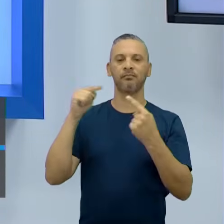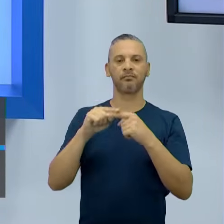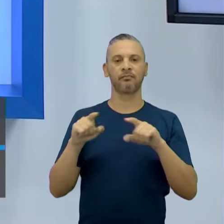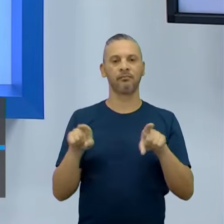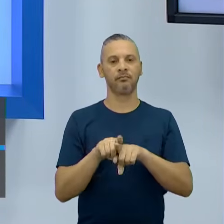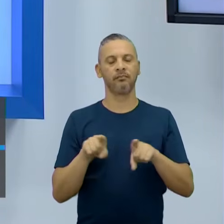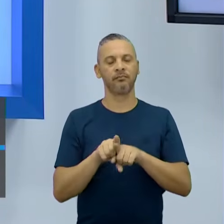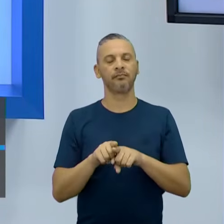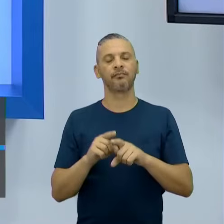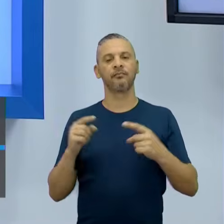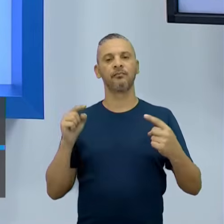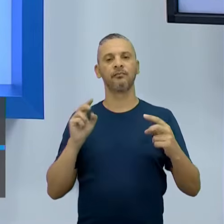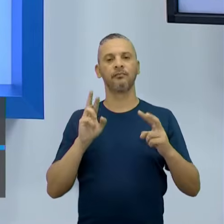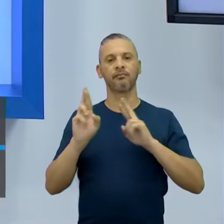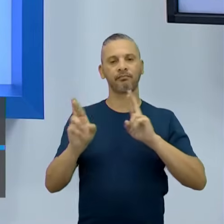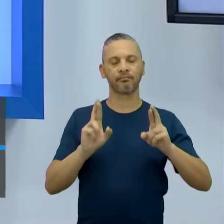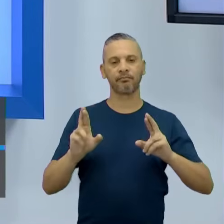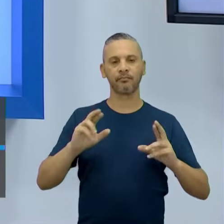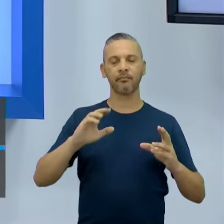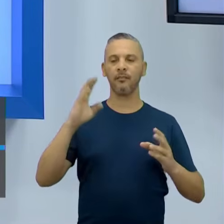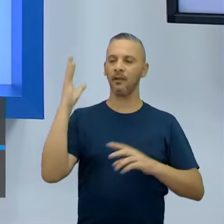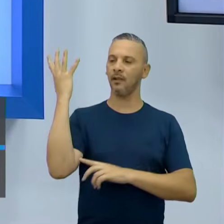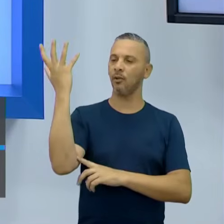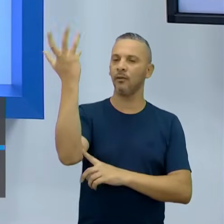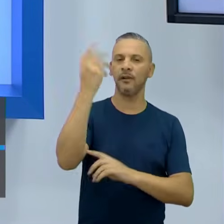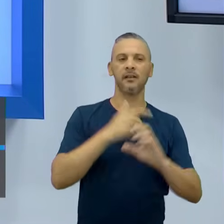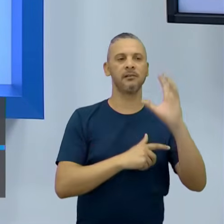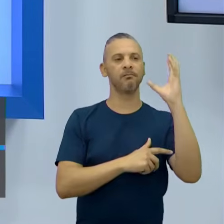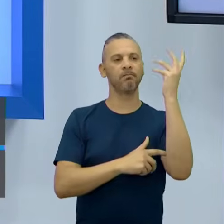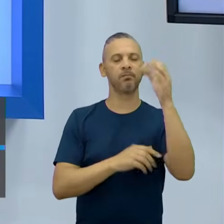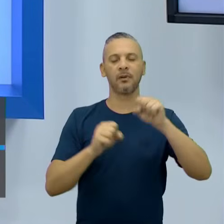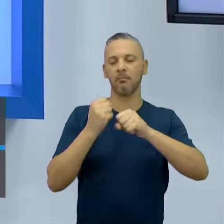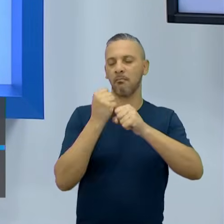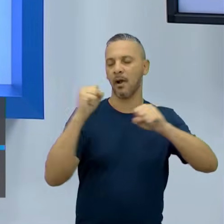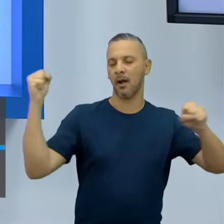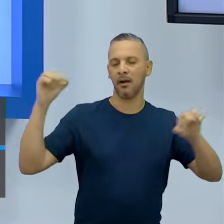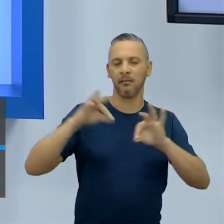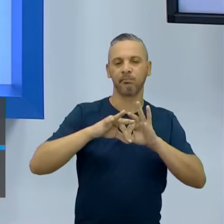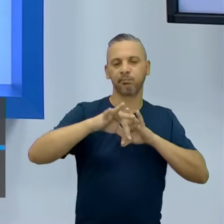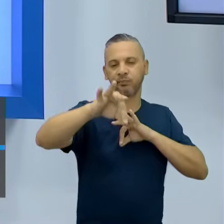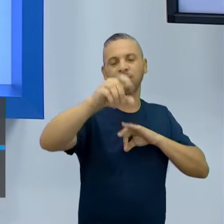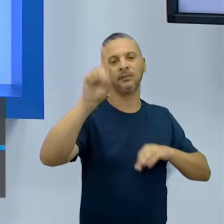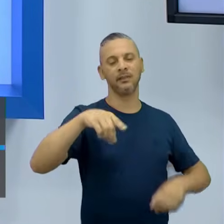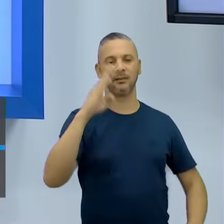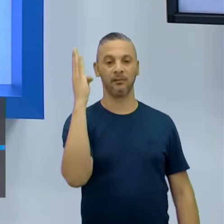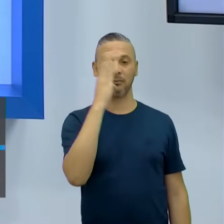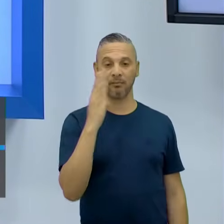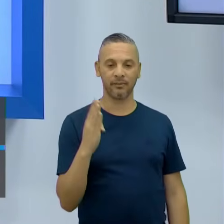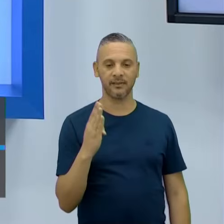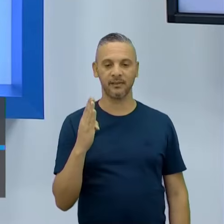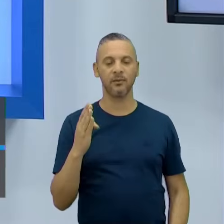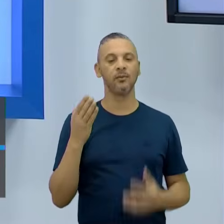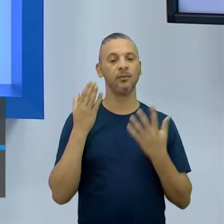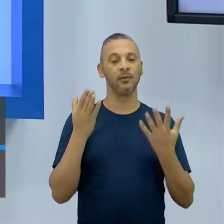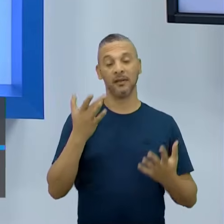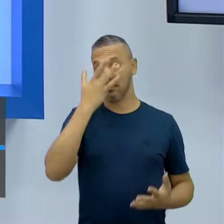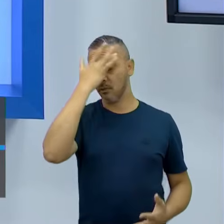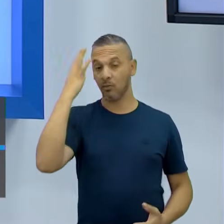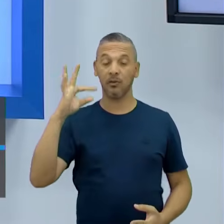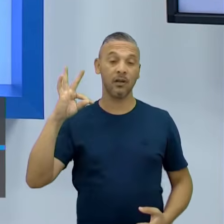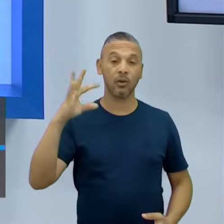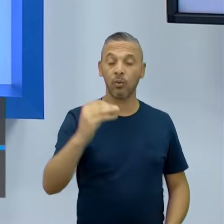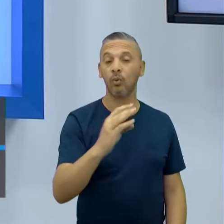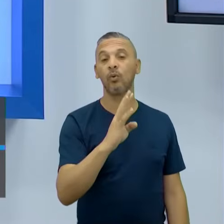principalmente com relação à natureza, à vastidão do seu território. O Brasil, né, o nome do Brasil é elevado